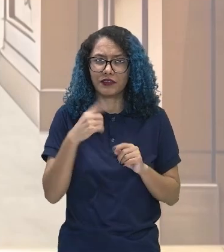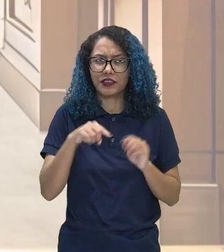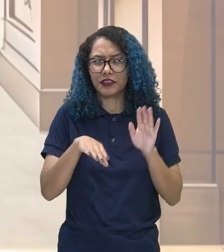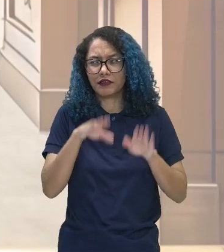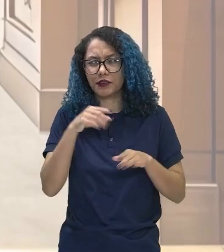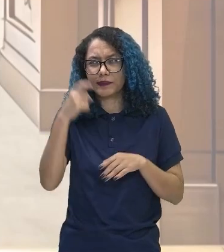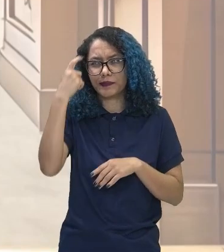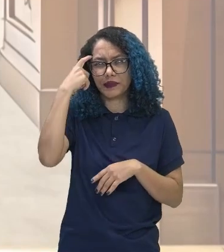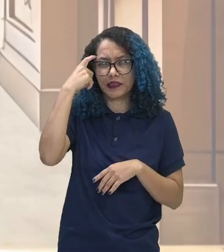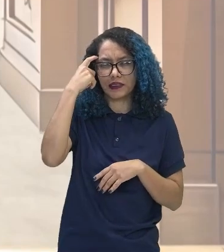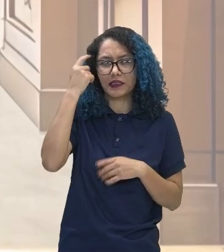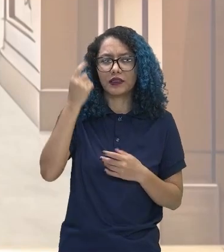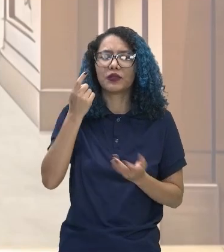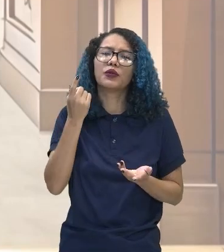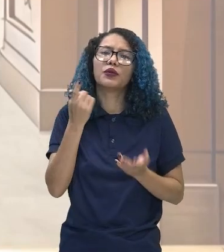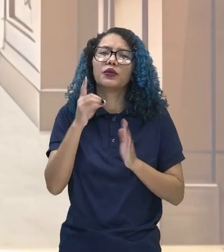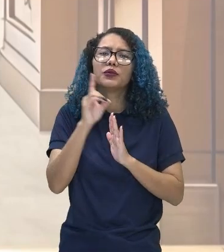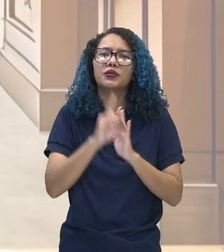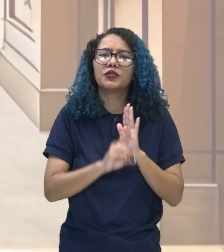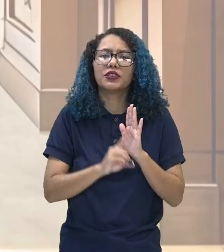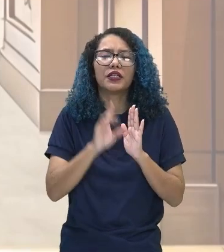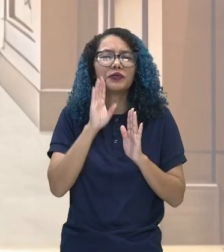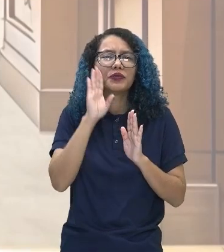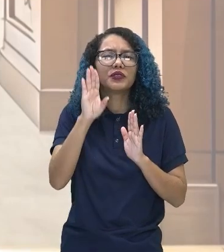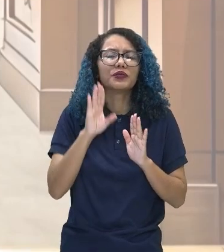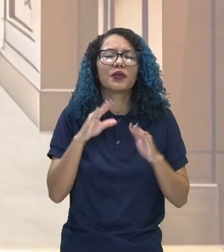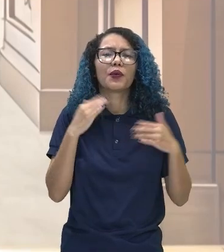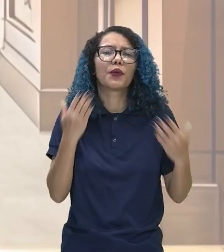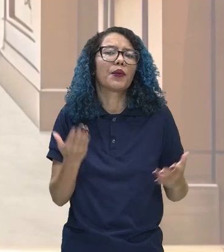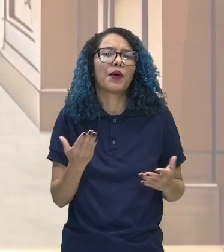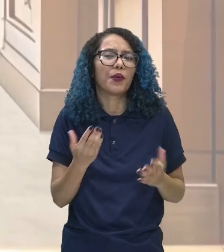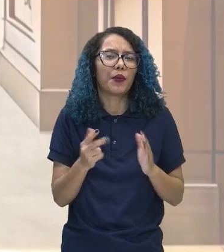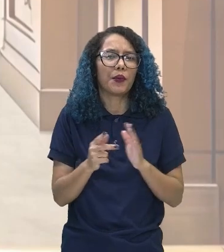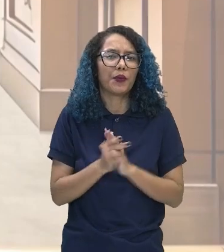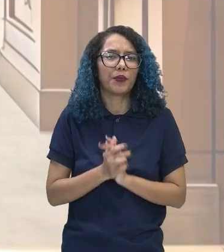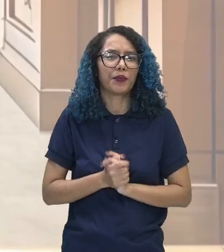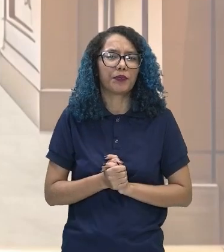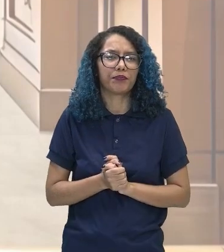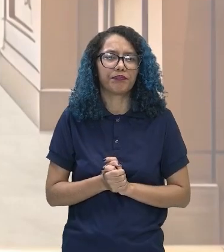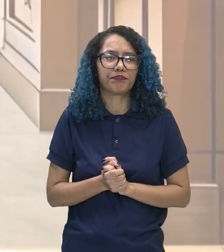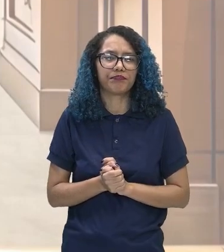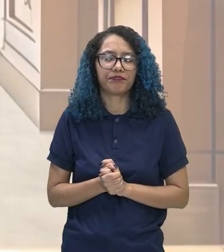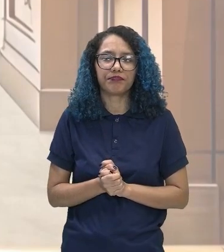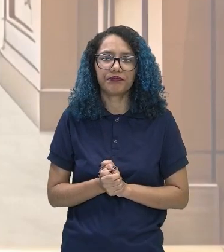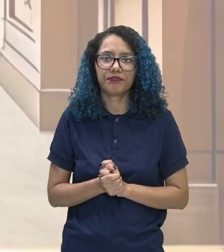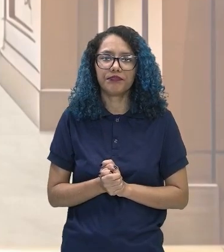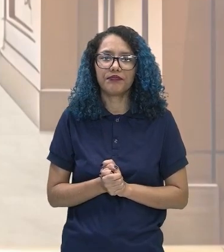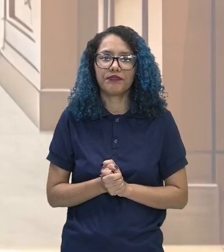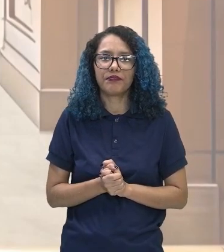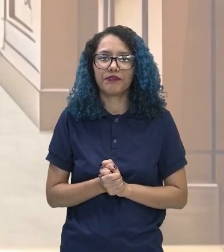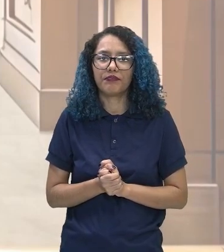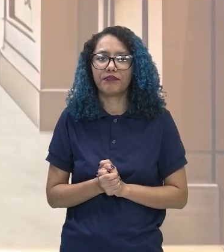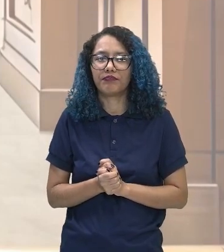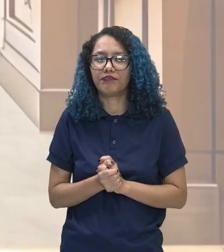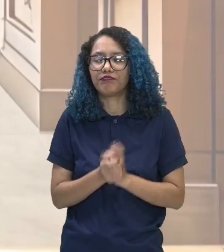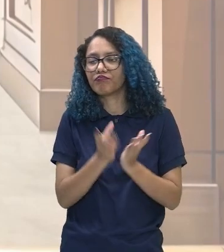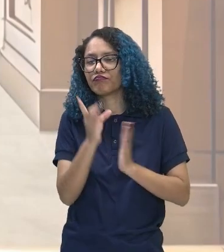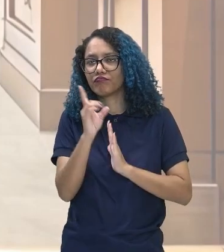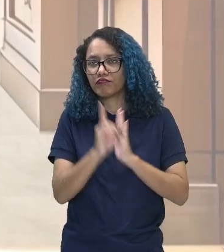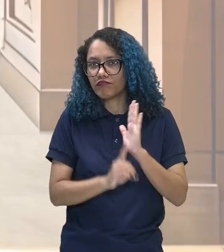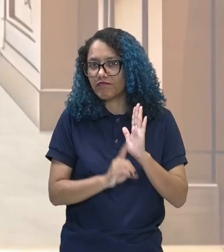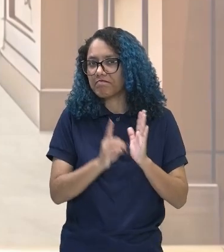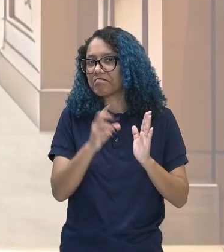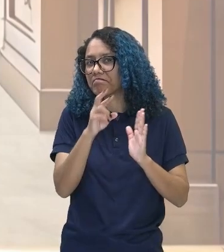professor, quais são os principais direitos trabalhistas? O que eles têm direito mesmo, né, diante desta